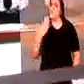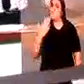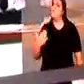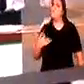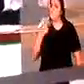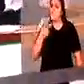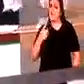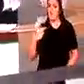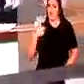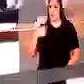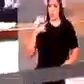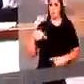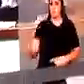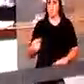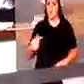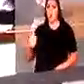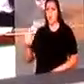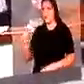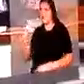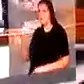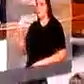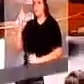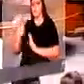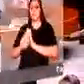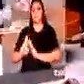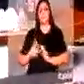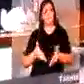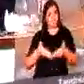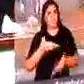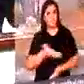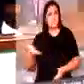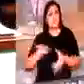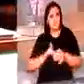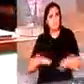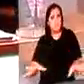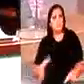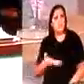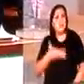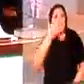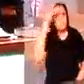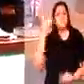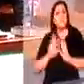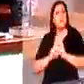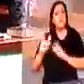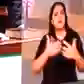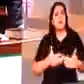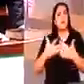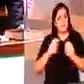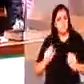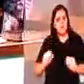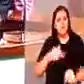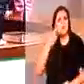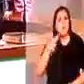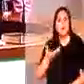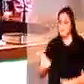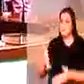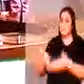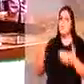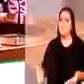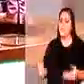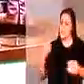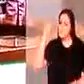os parlamentares que estão pós a fala do Daciolo, permita que fale depois o representante do caminhoneiro pós o Daciolo. Por gentileza, eu sei que